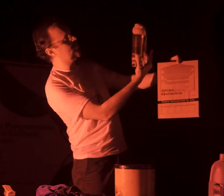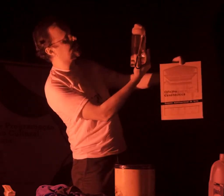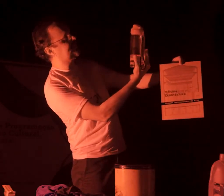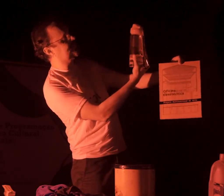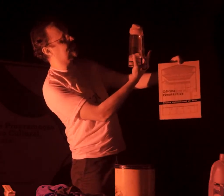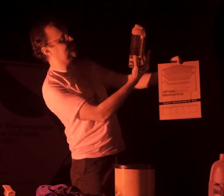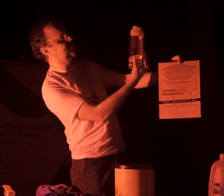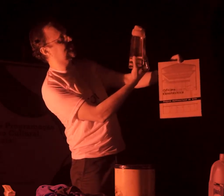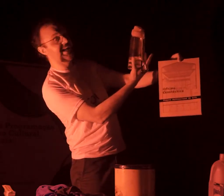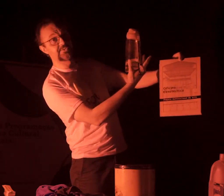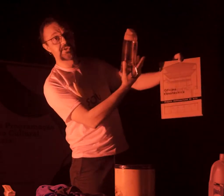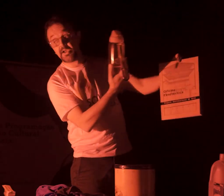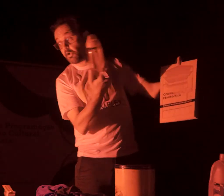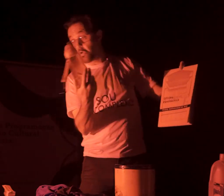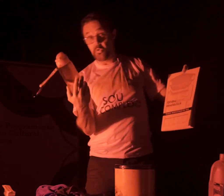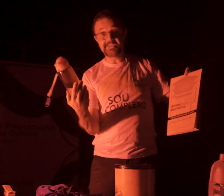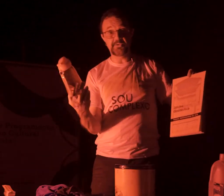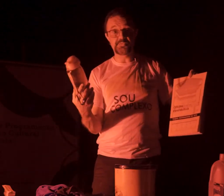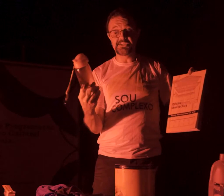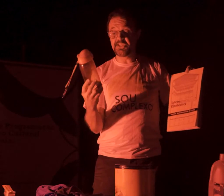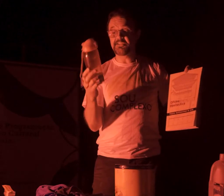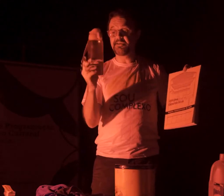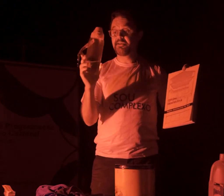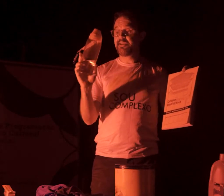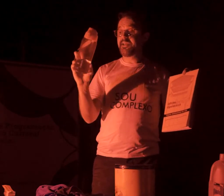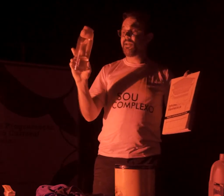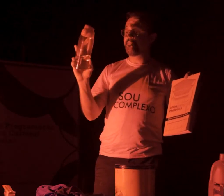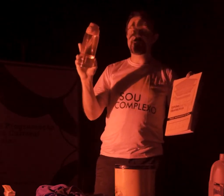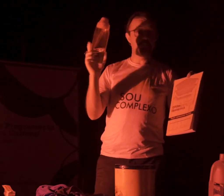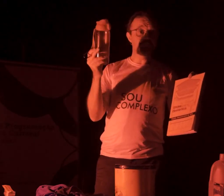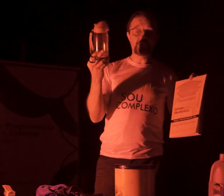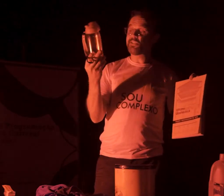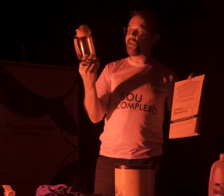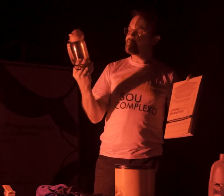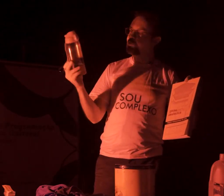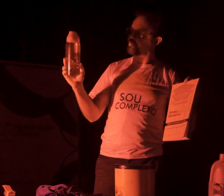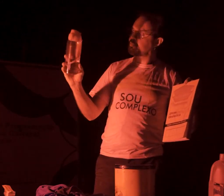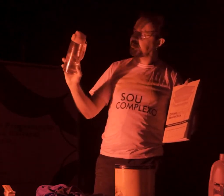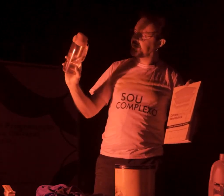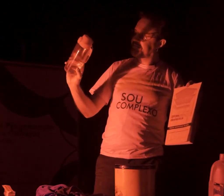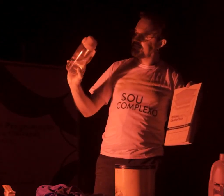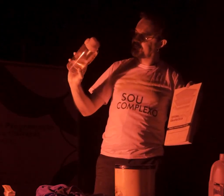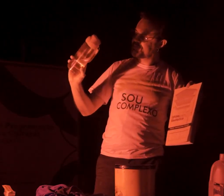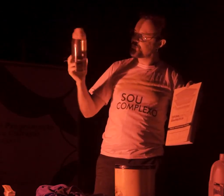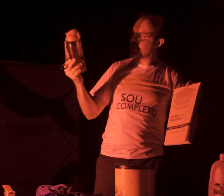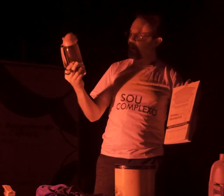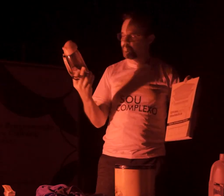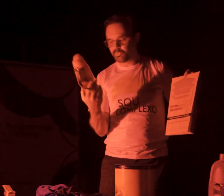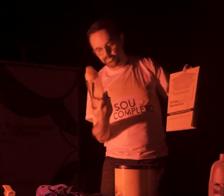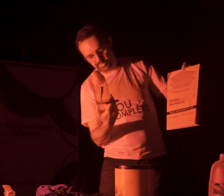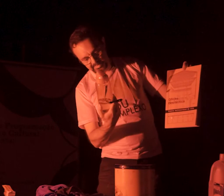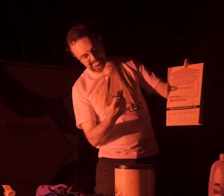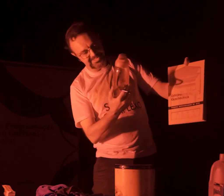ver muitos dedos dos outros lados. Com essa luz magenta, você modificou até a estrutura